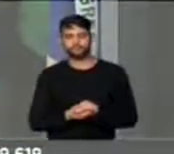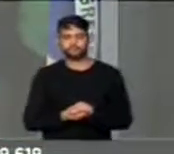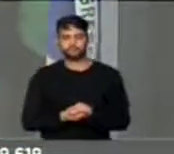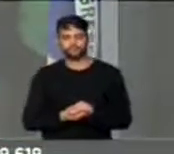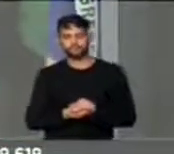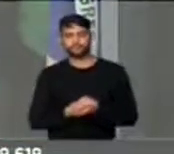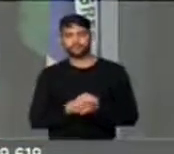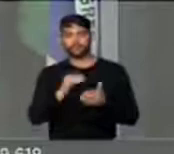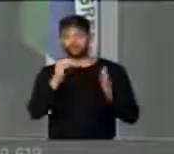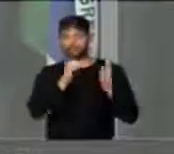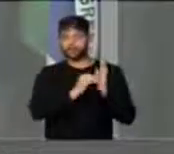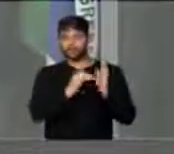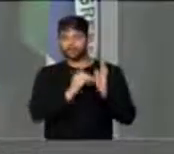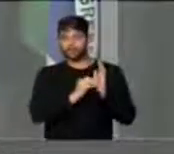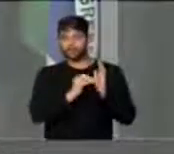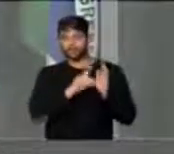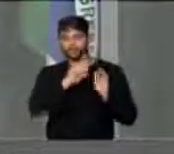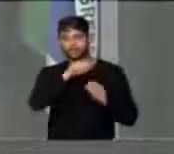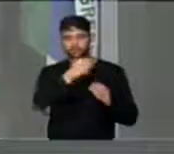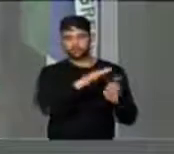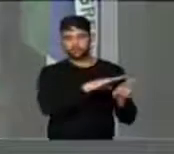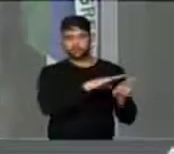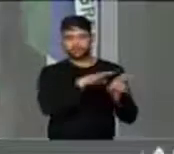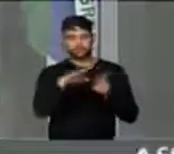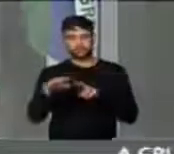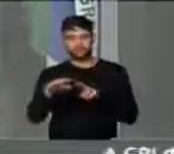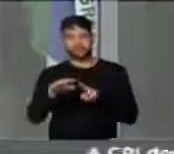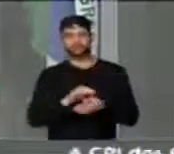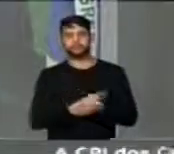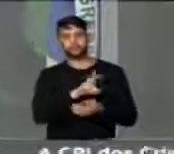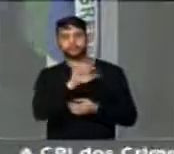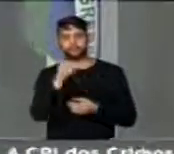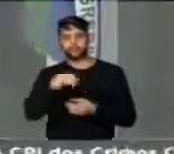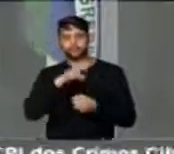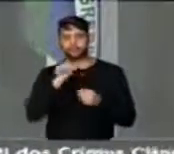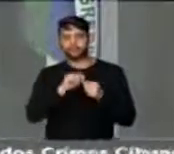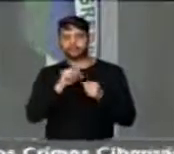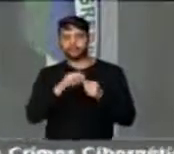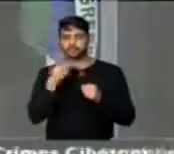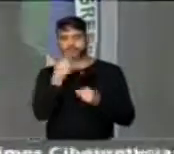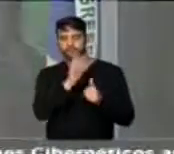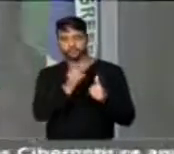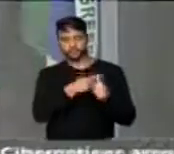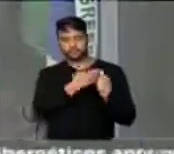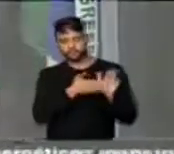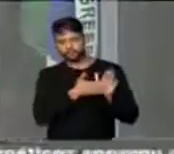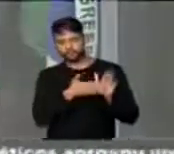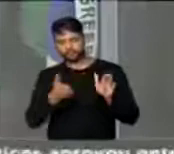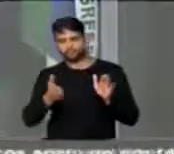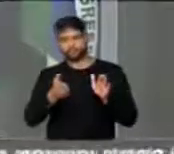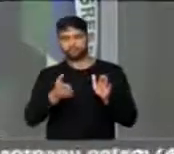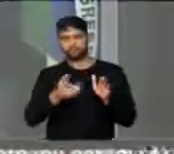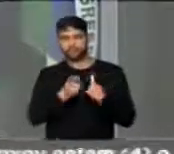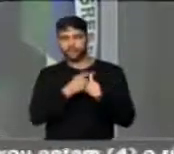O Senado, na próxima semana, vai cumprir a sua primeira etapa,